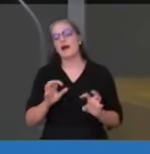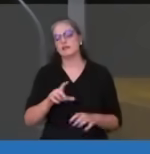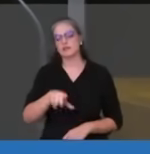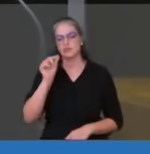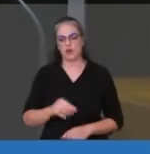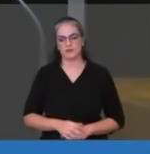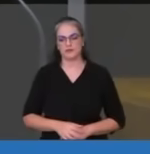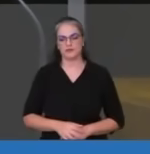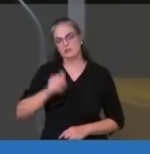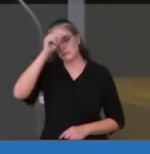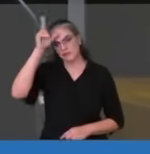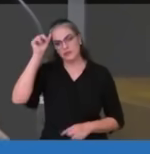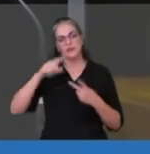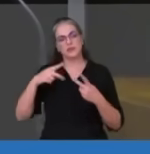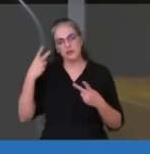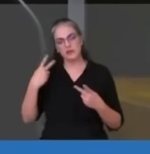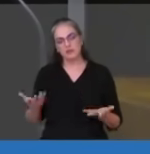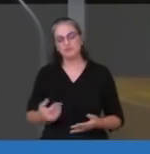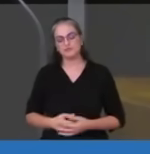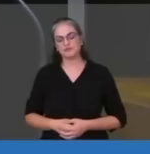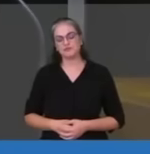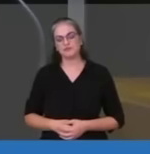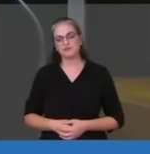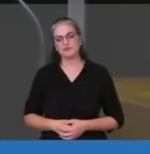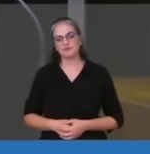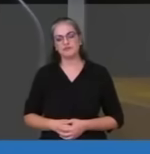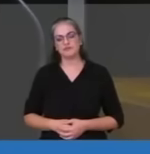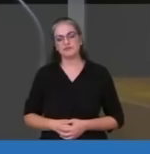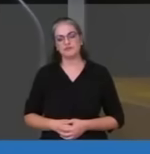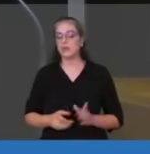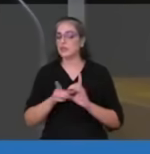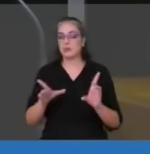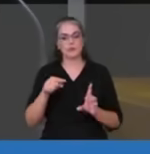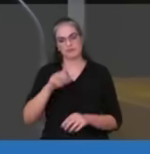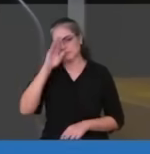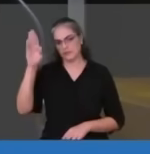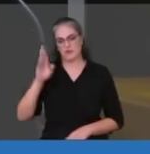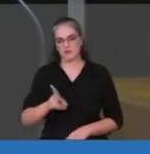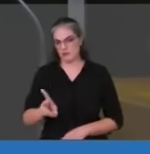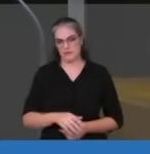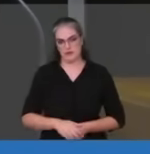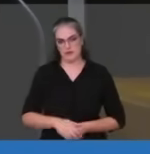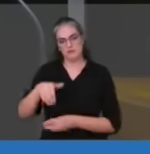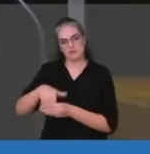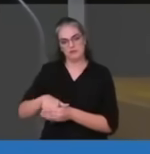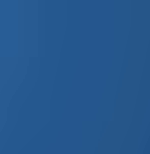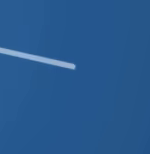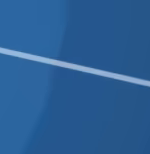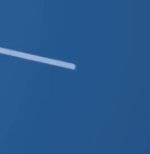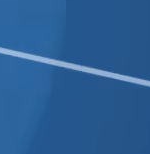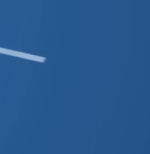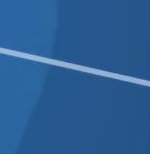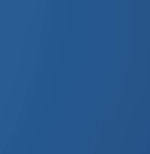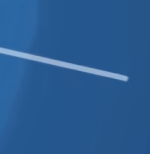Prefeito e vereadoras vereadores Portanto vamos avançando democracia sempre e a urna eletrônica tem que ser